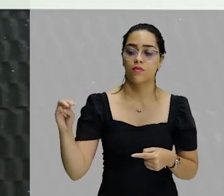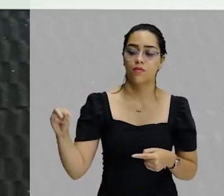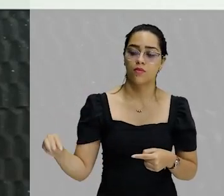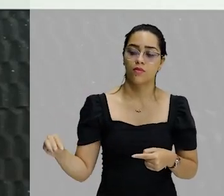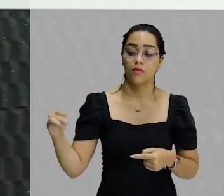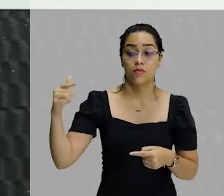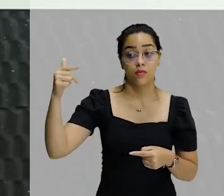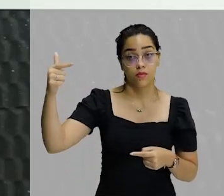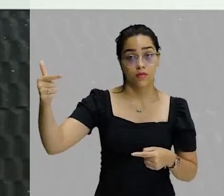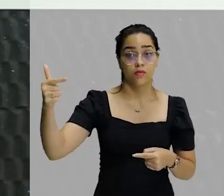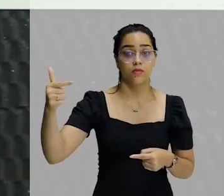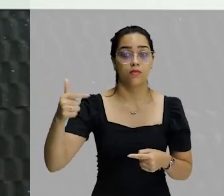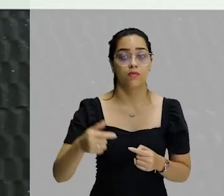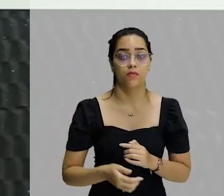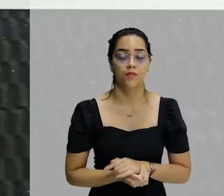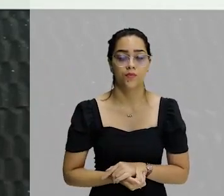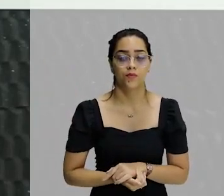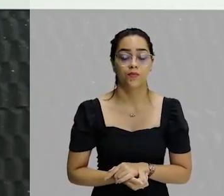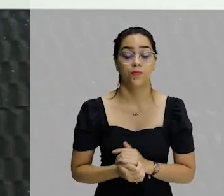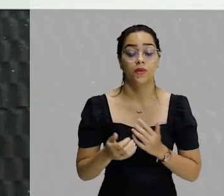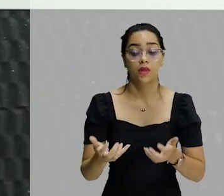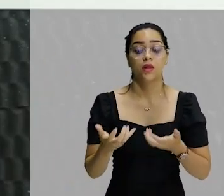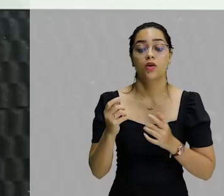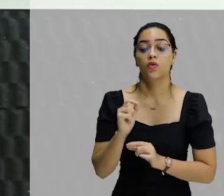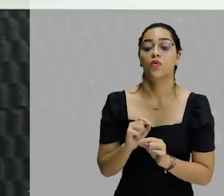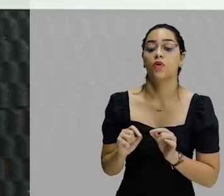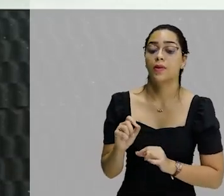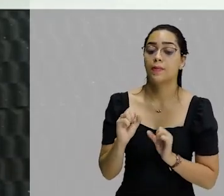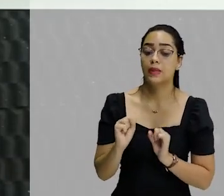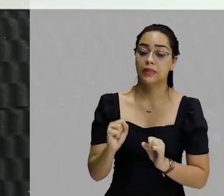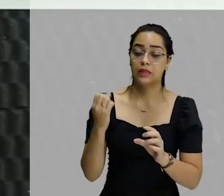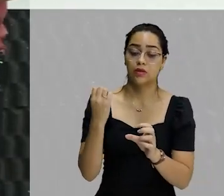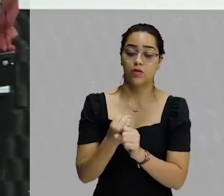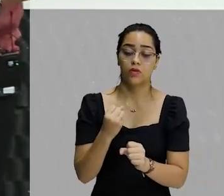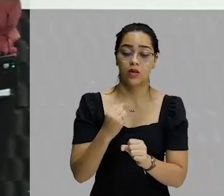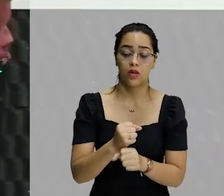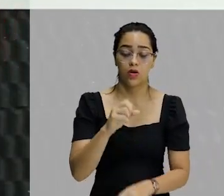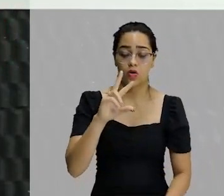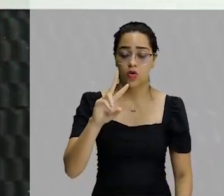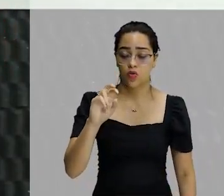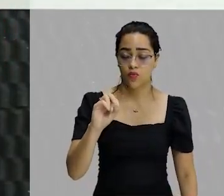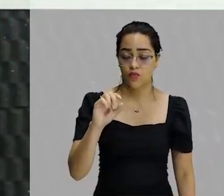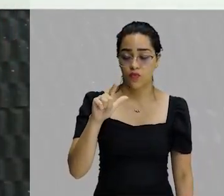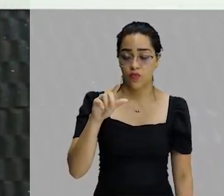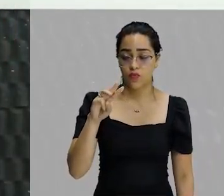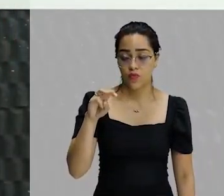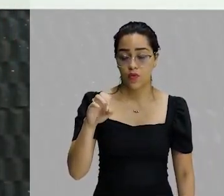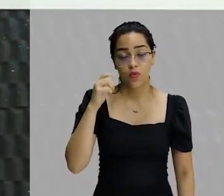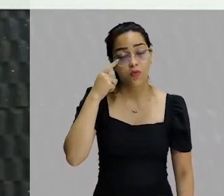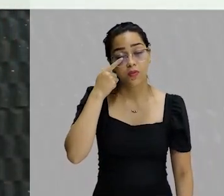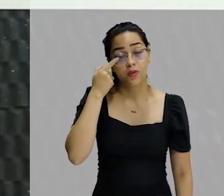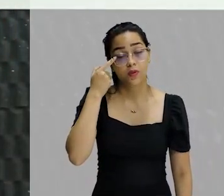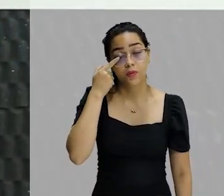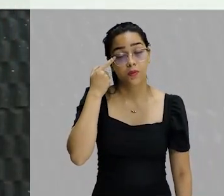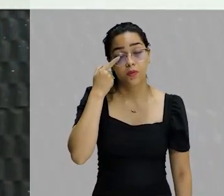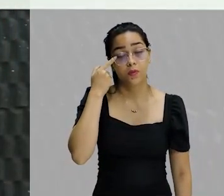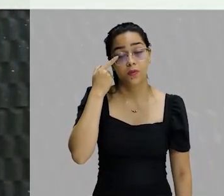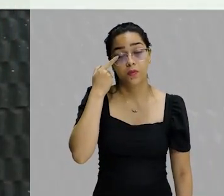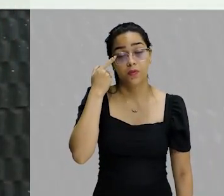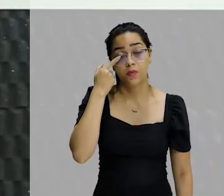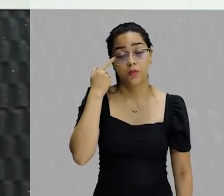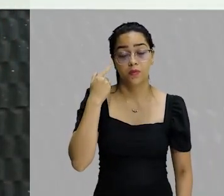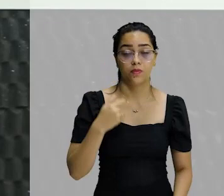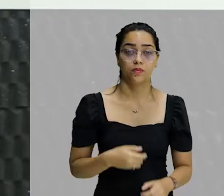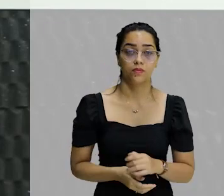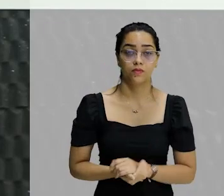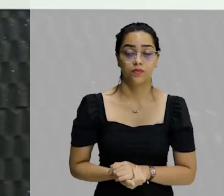centímetros quadrados. E ele quer que a gente calcule o volume, galera. Volume. Cadê a fórmula do volume mesmo? Está bem aqui do lado,